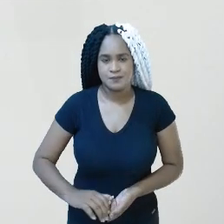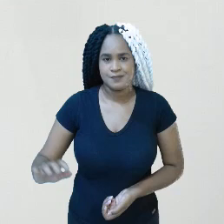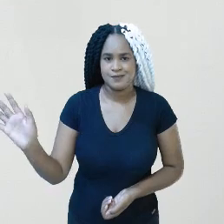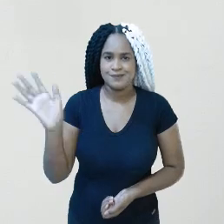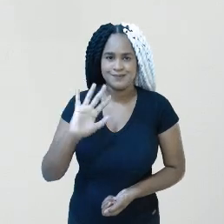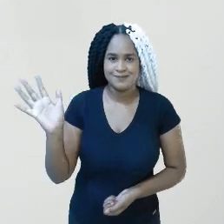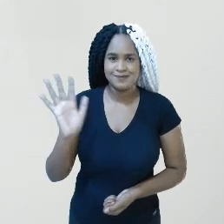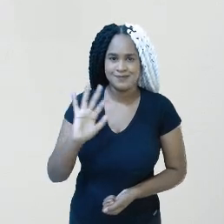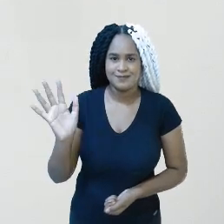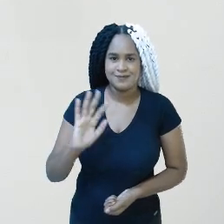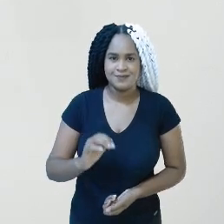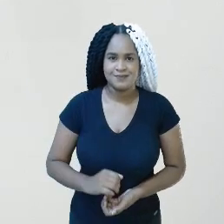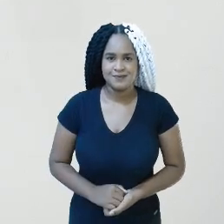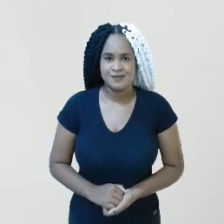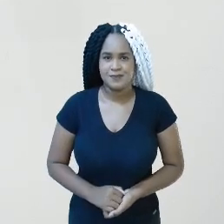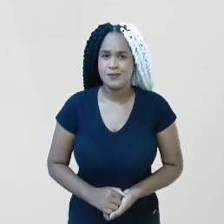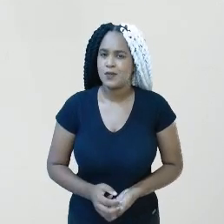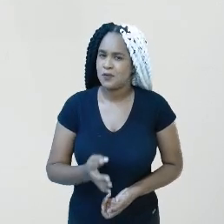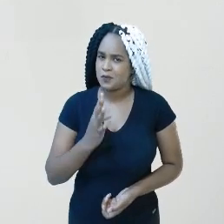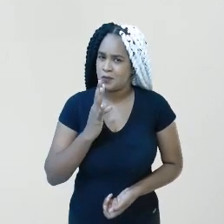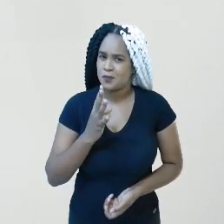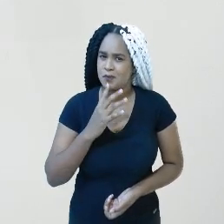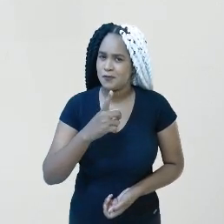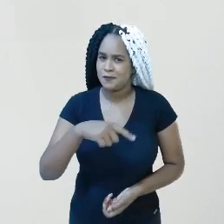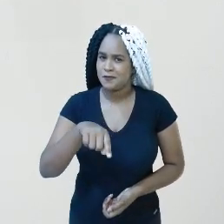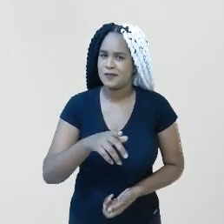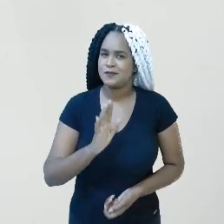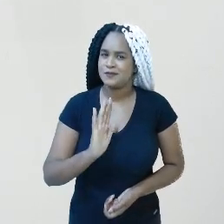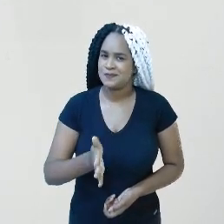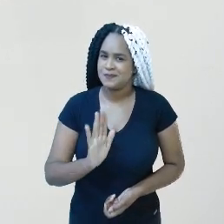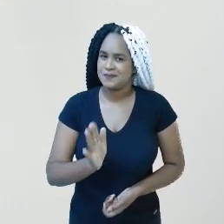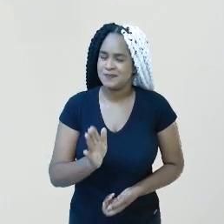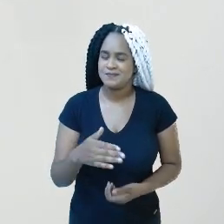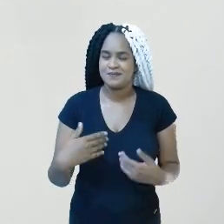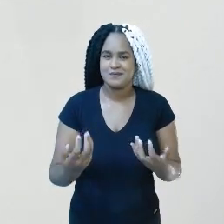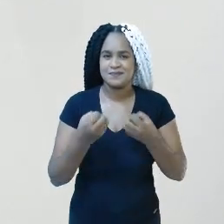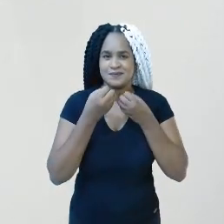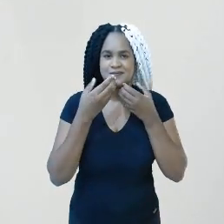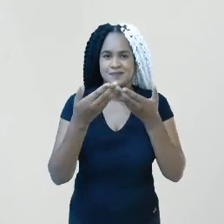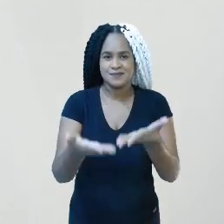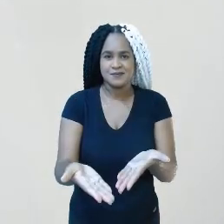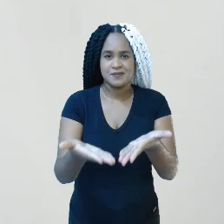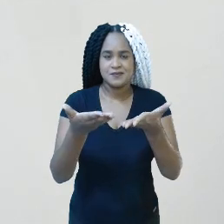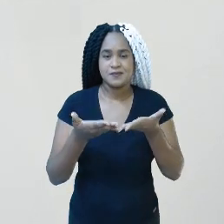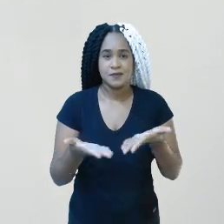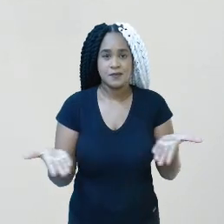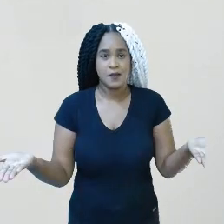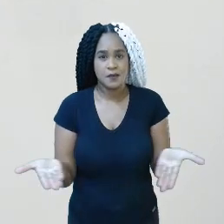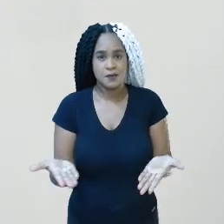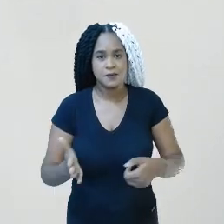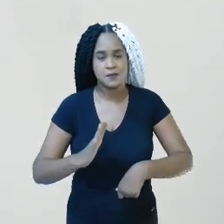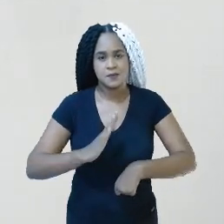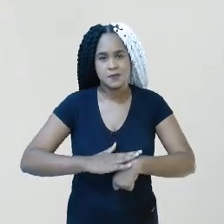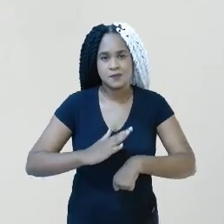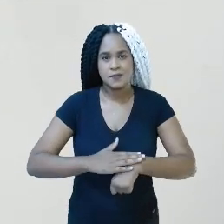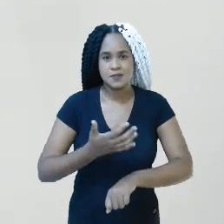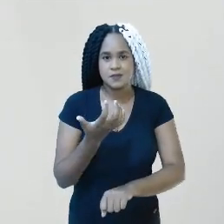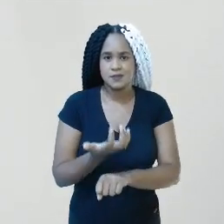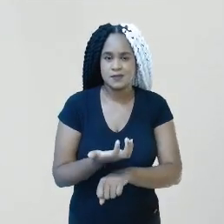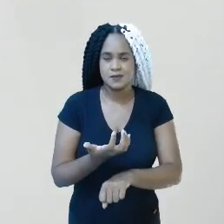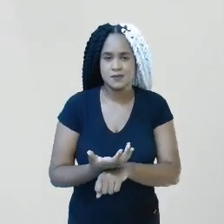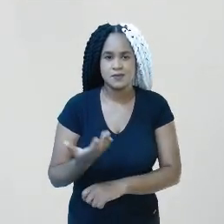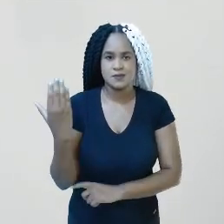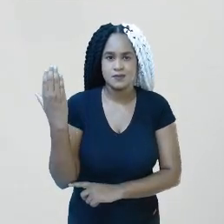Oi, gente. Eu acho que eu conheço vocês de algum lugar, não é? Sejam bem-vindos. Agora é aula de ciências. Tem uma